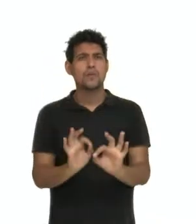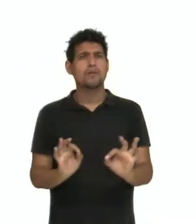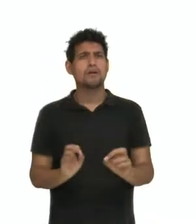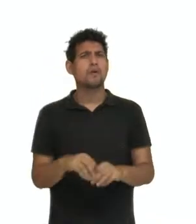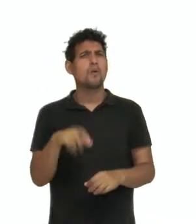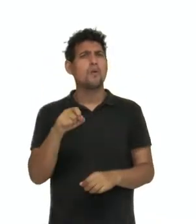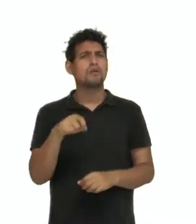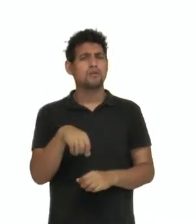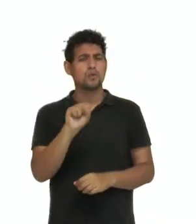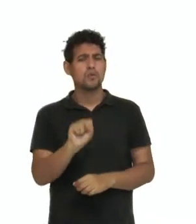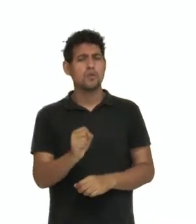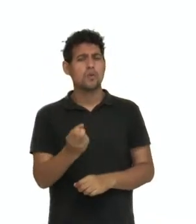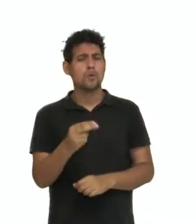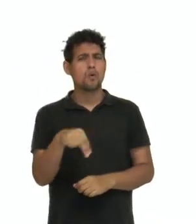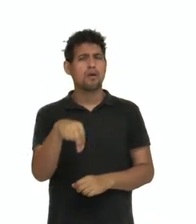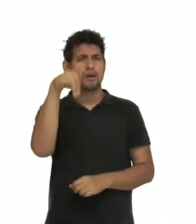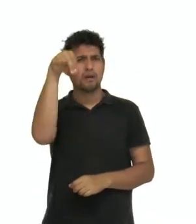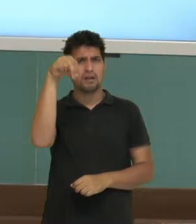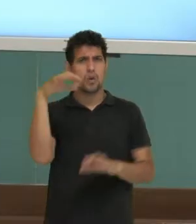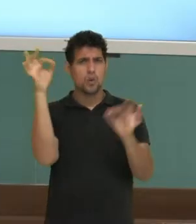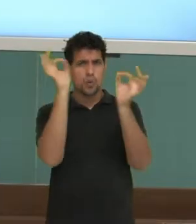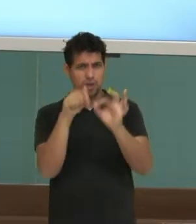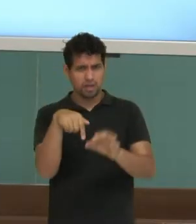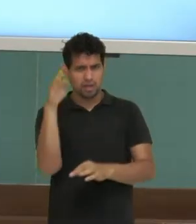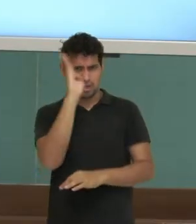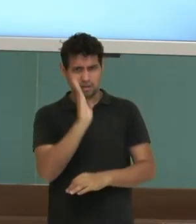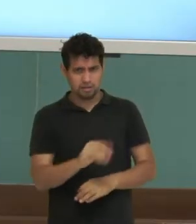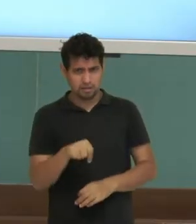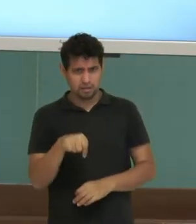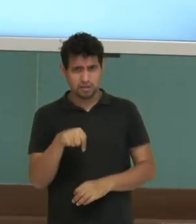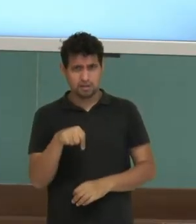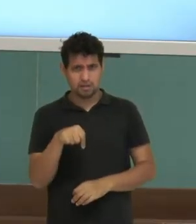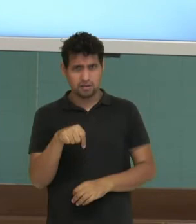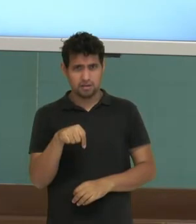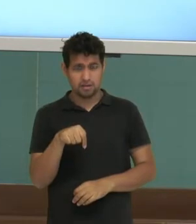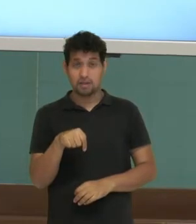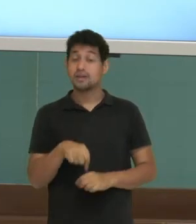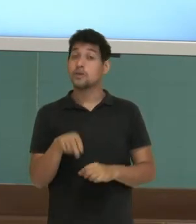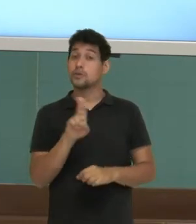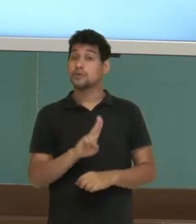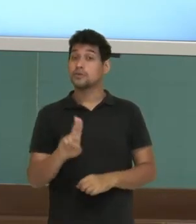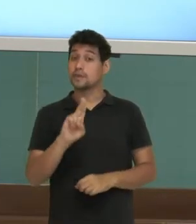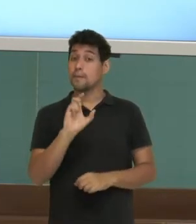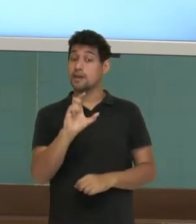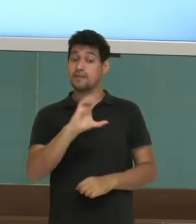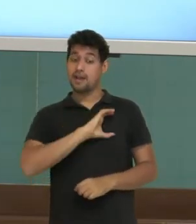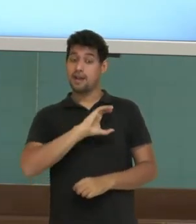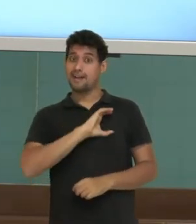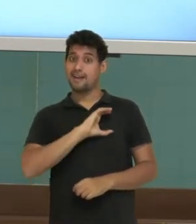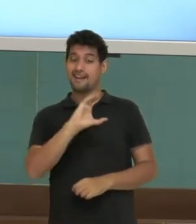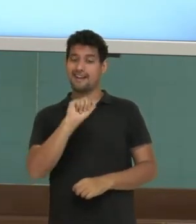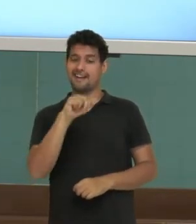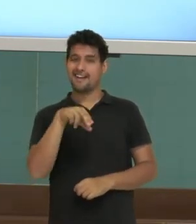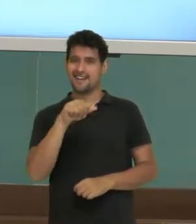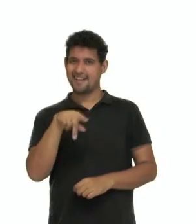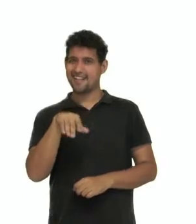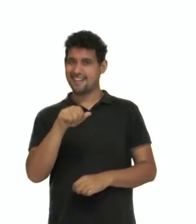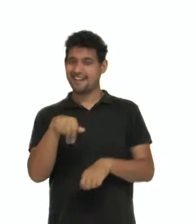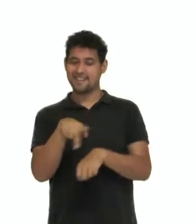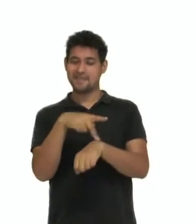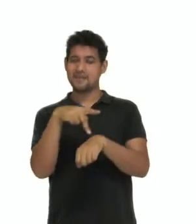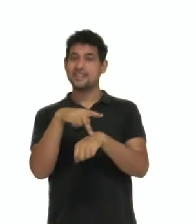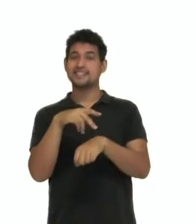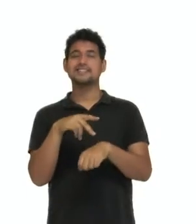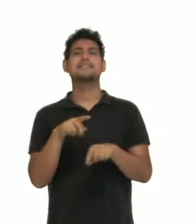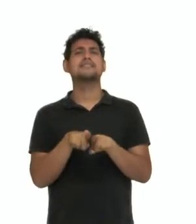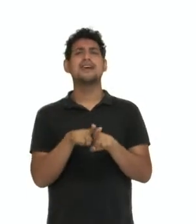será que eu estava? Neva aqui no Brasil? Eu coloquei a palavra Canadá. E olha o que minha mãe respondeu.